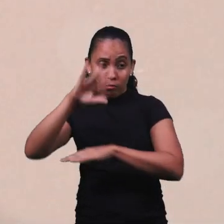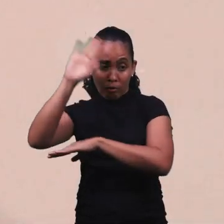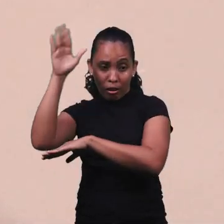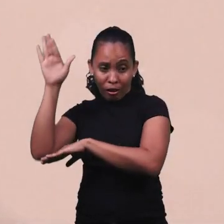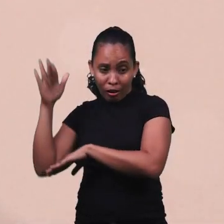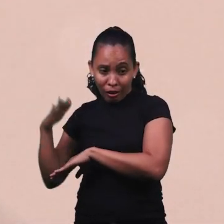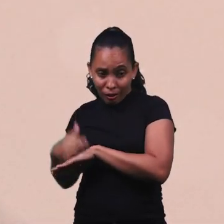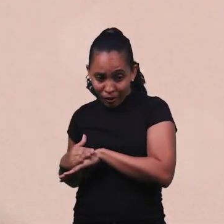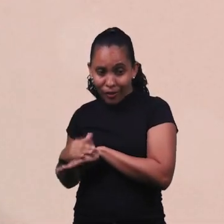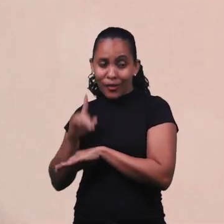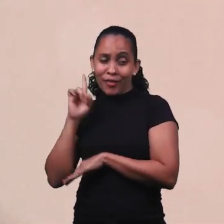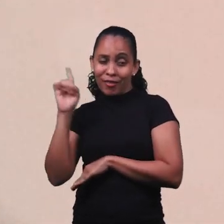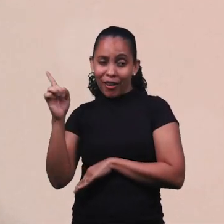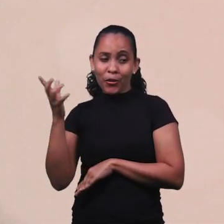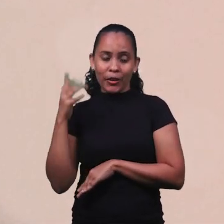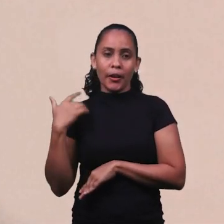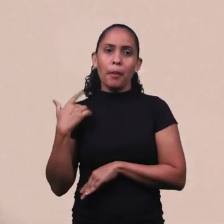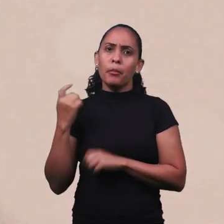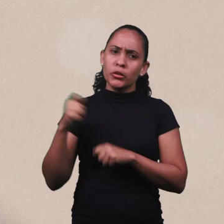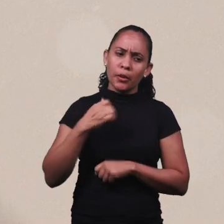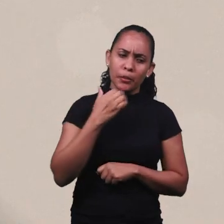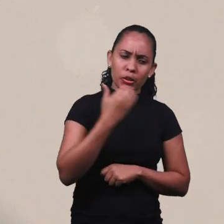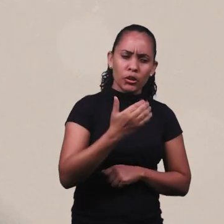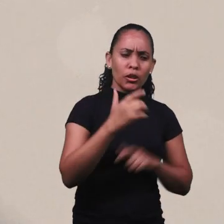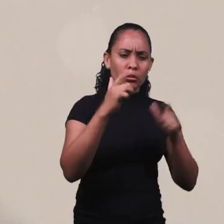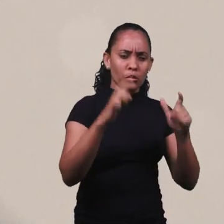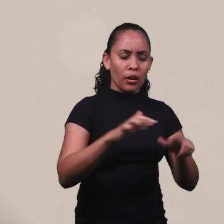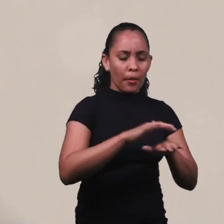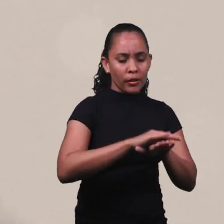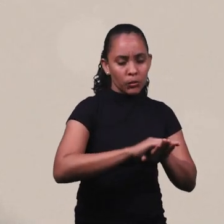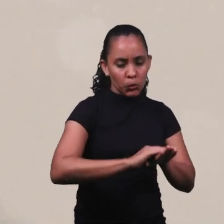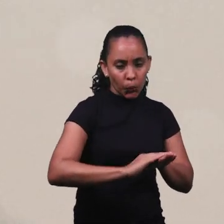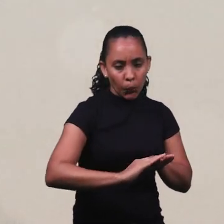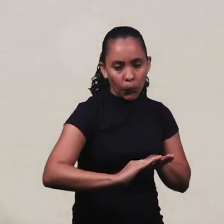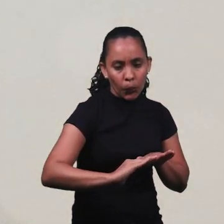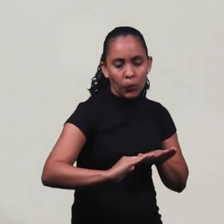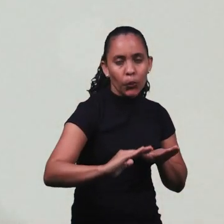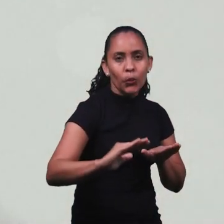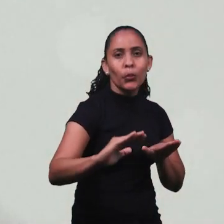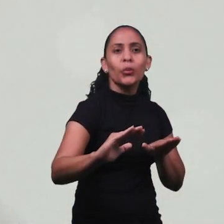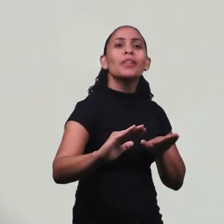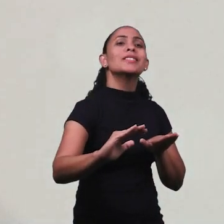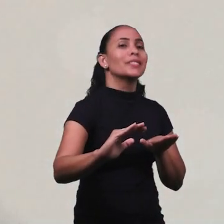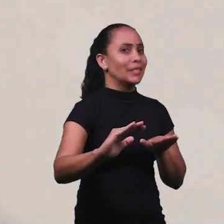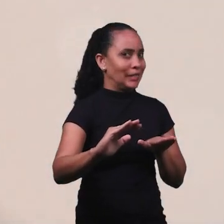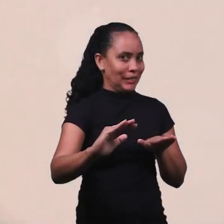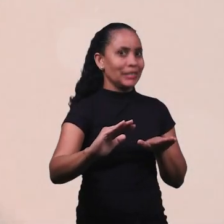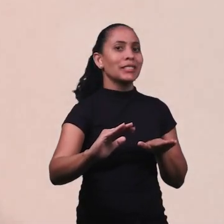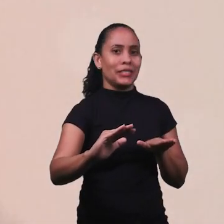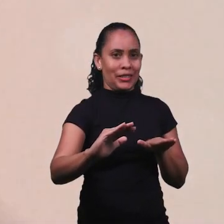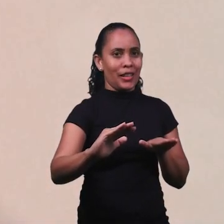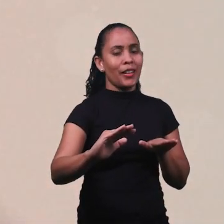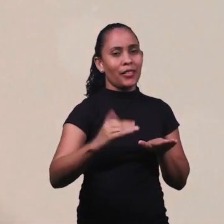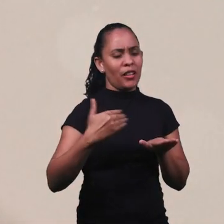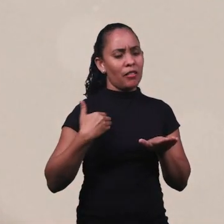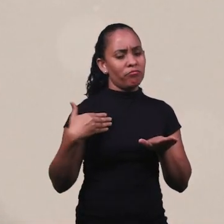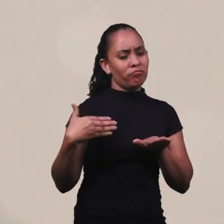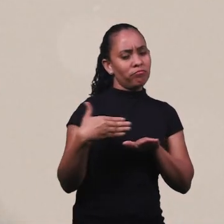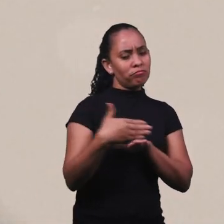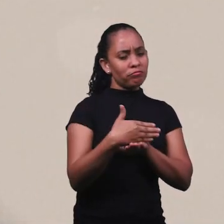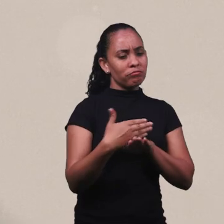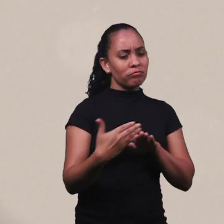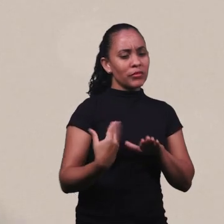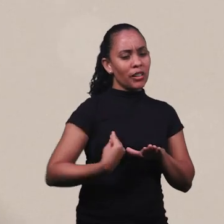montanhas. Ele podia pedir os campos, podia pedir os vales, né? Os lugares mais em condições